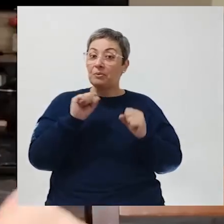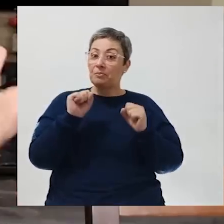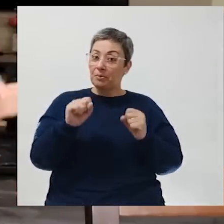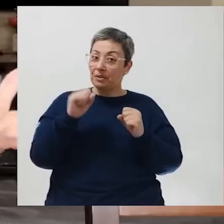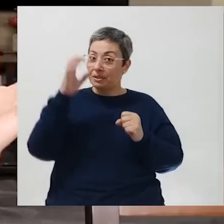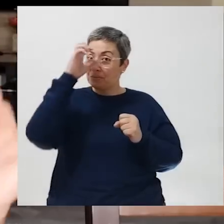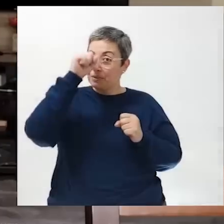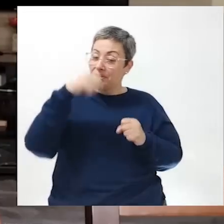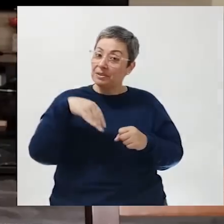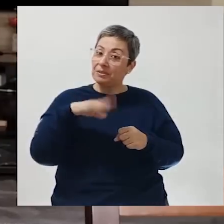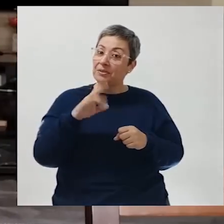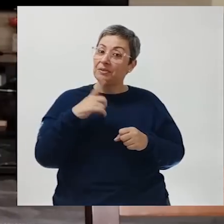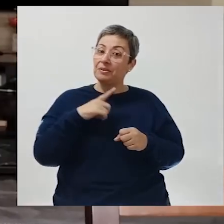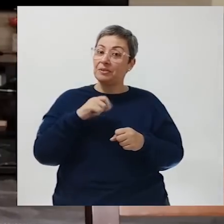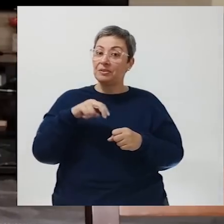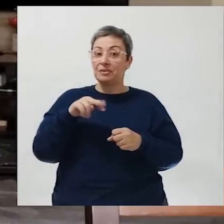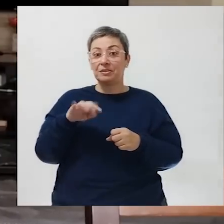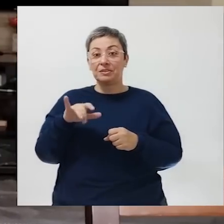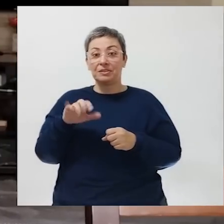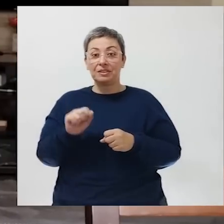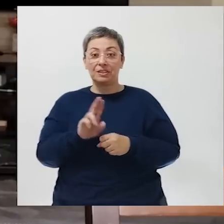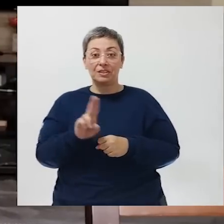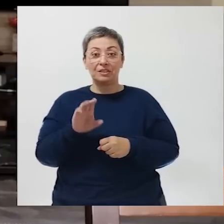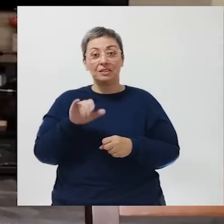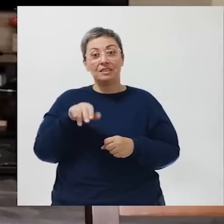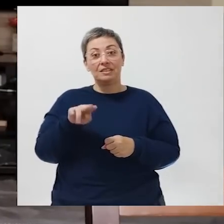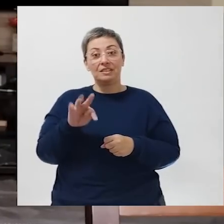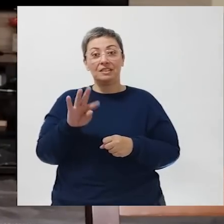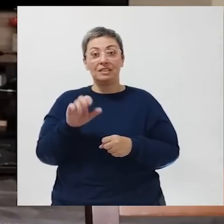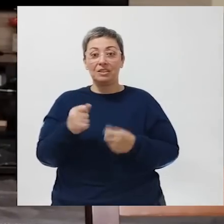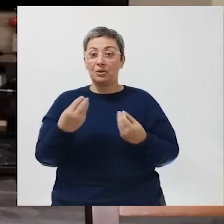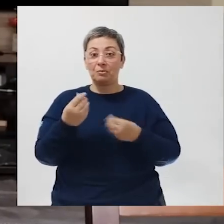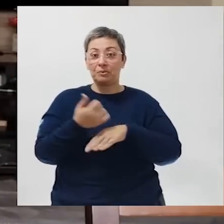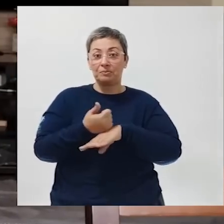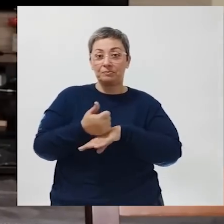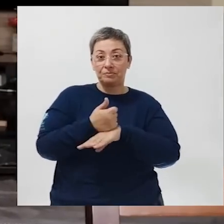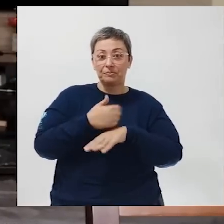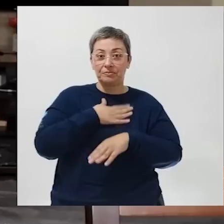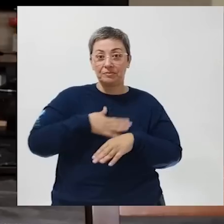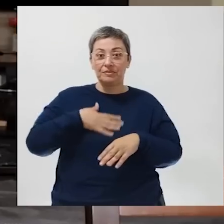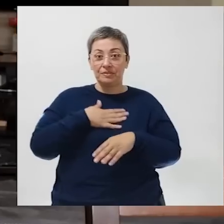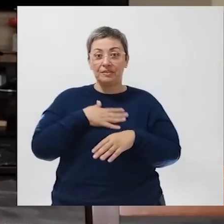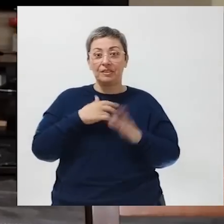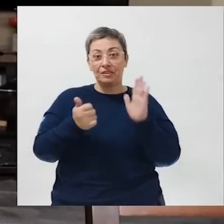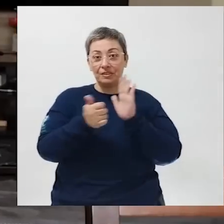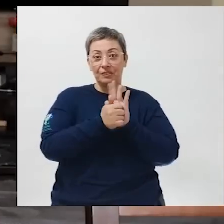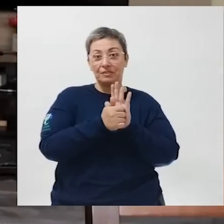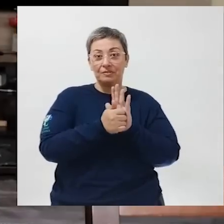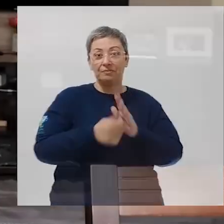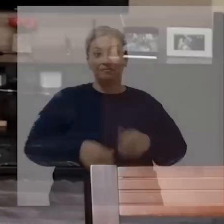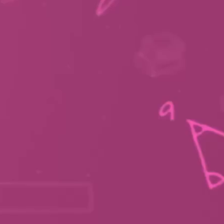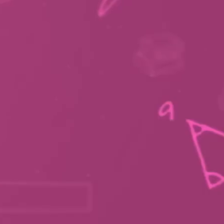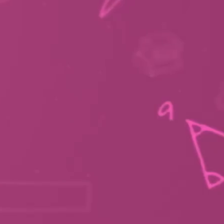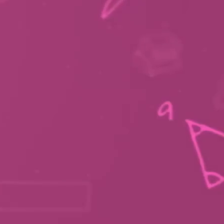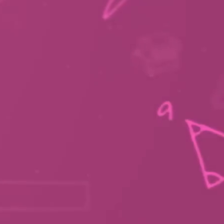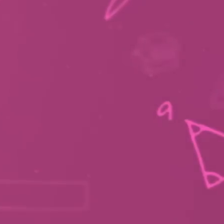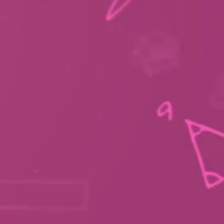alimentação? Então você aprendeu um pouquinho hoje com a nossa nutricionista Cíntia como que é essa profissão. Se você gostou, deixa um